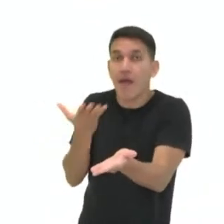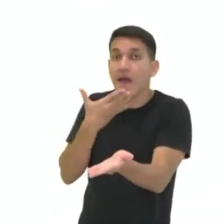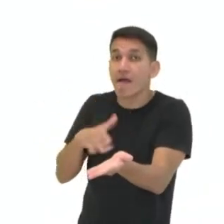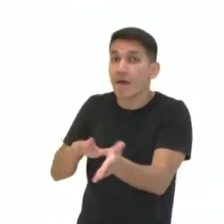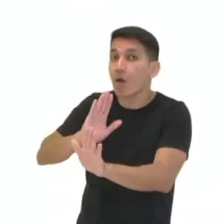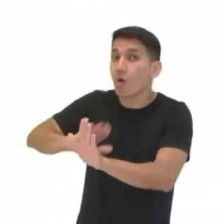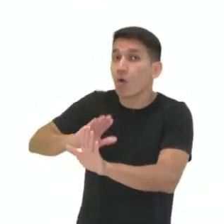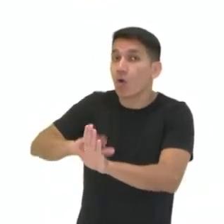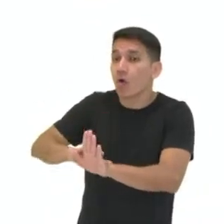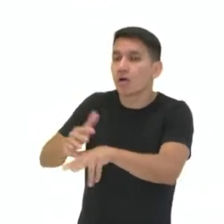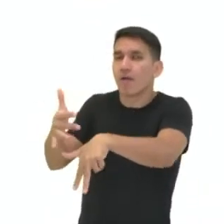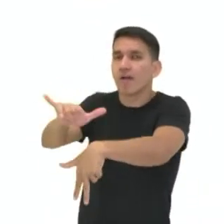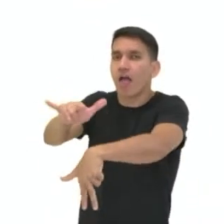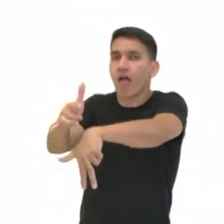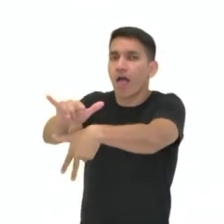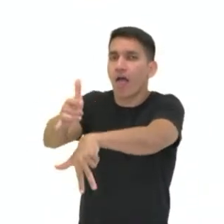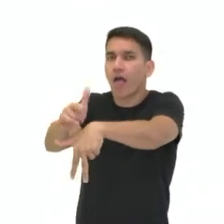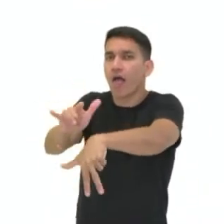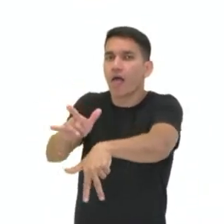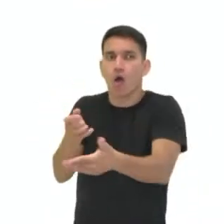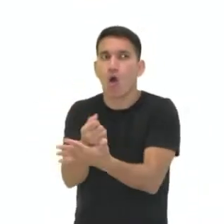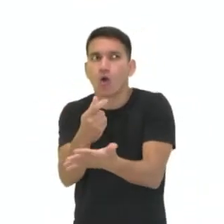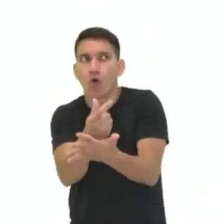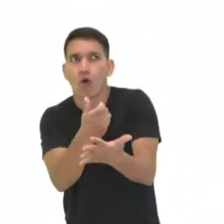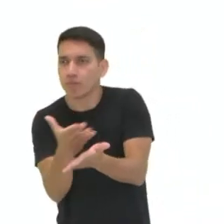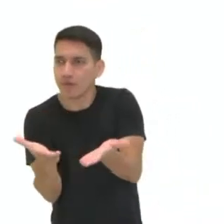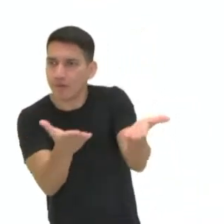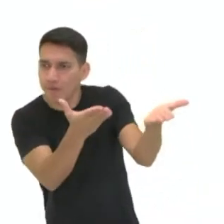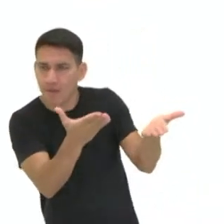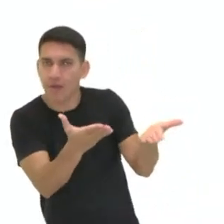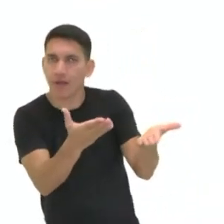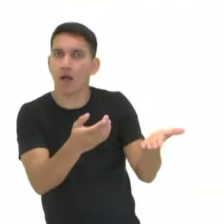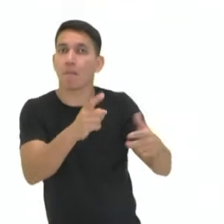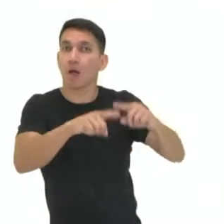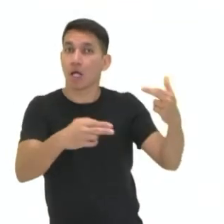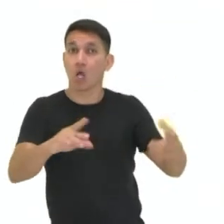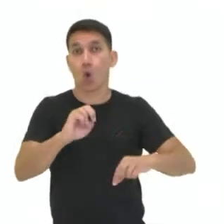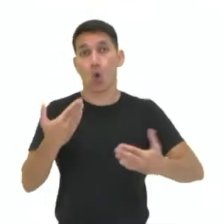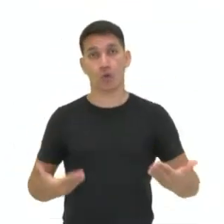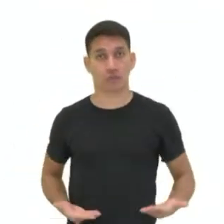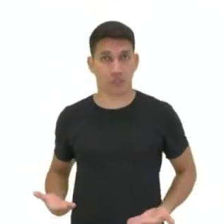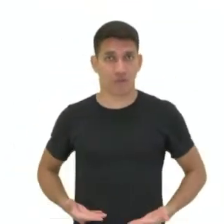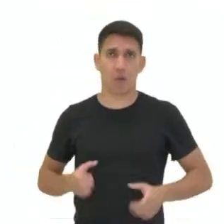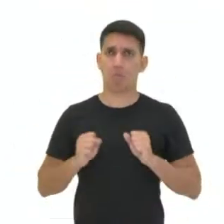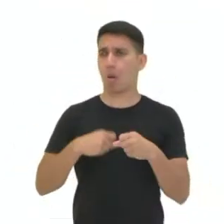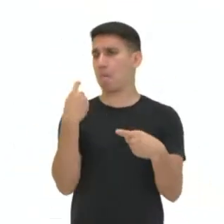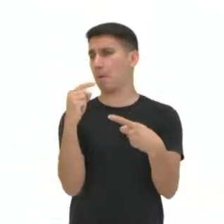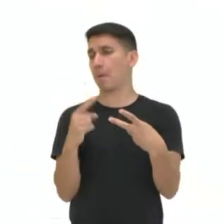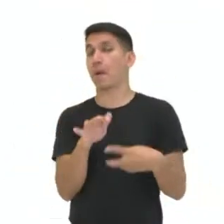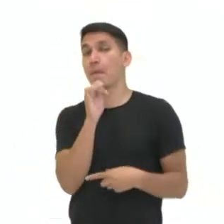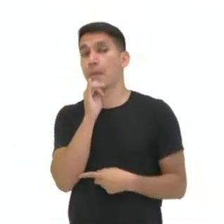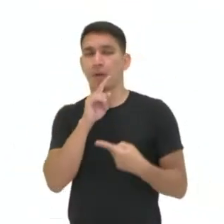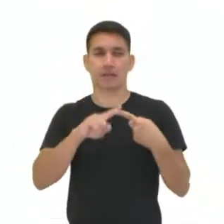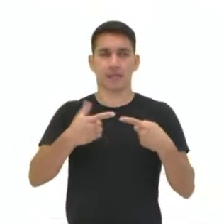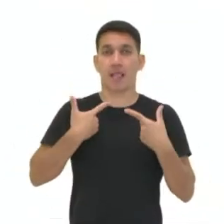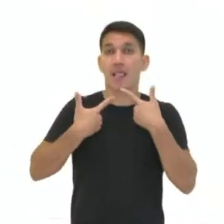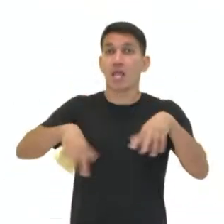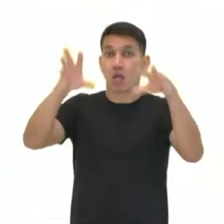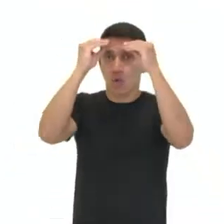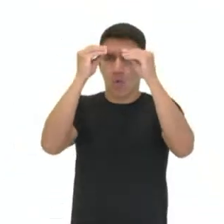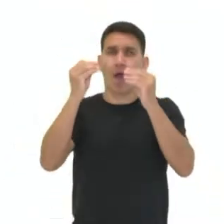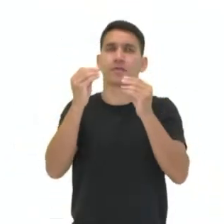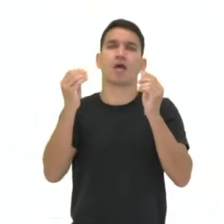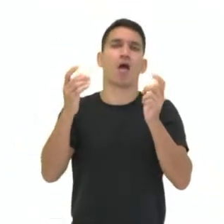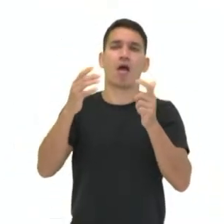de persuadi-la para o consumo de qualquer produto ou serviço, por meio de aspectos como linguagem infantil,